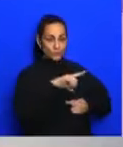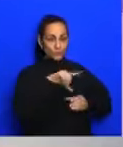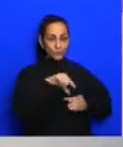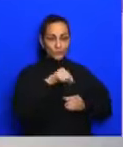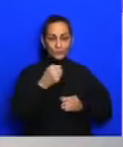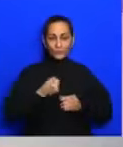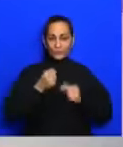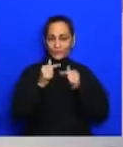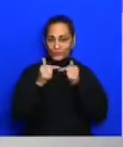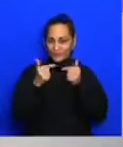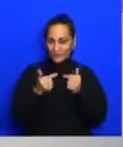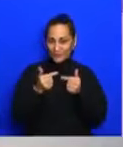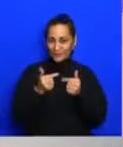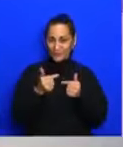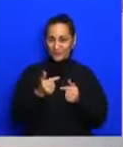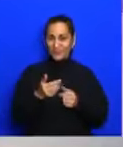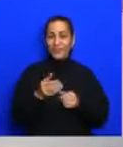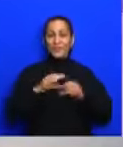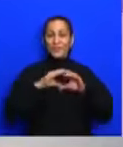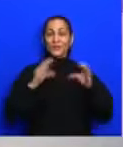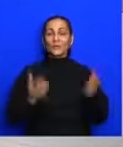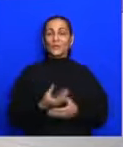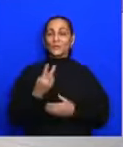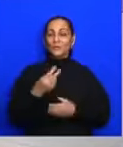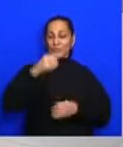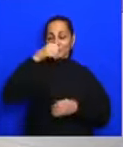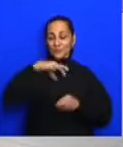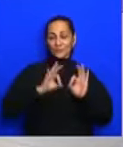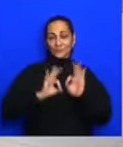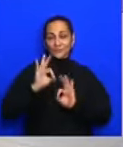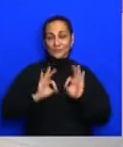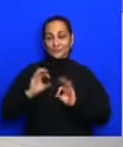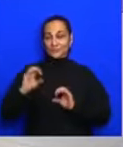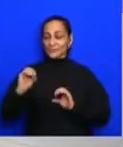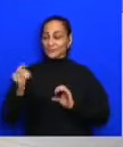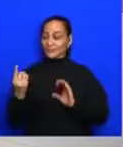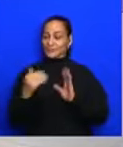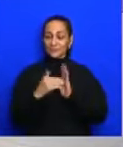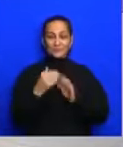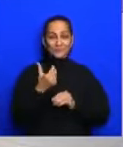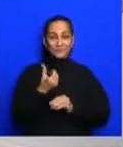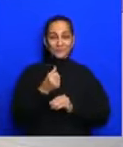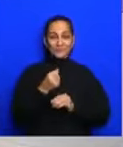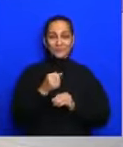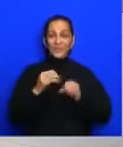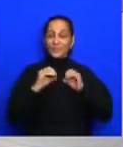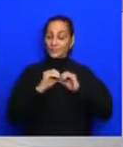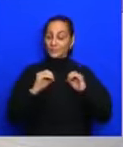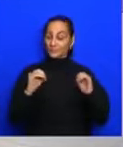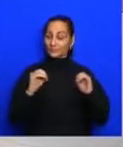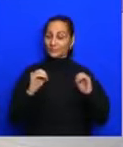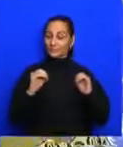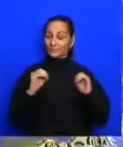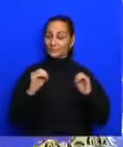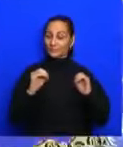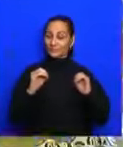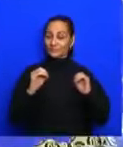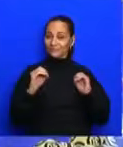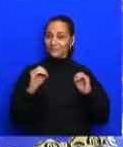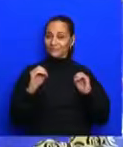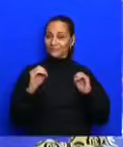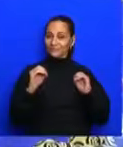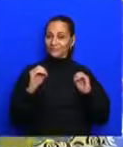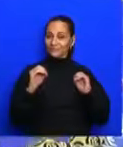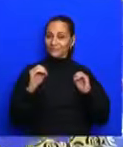para o sorteio dos trevos. O suporte do globo número 2 está carregado com bolas numeradas de 1 a 6. As bolas estão